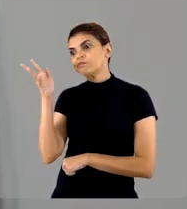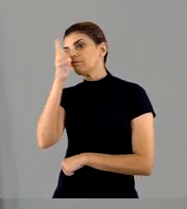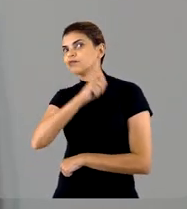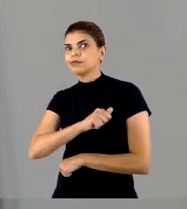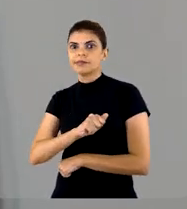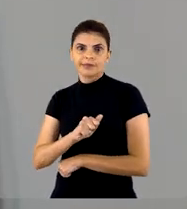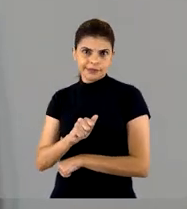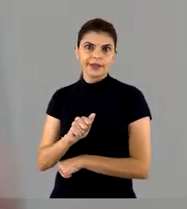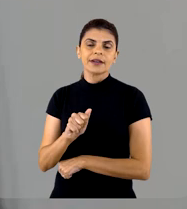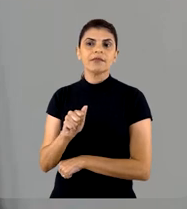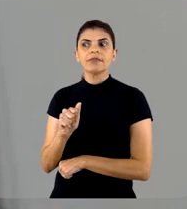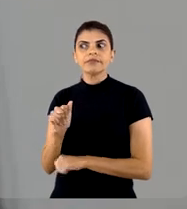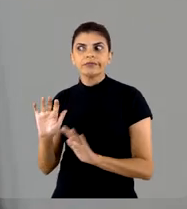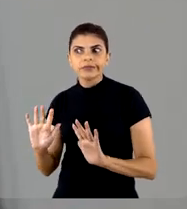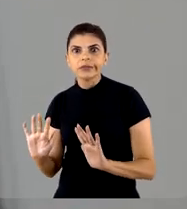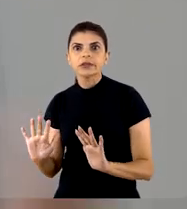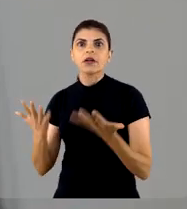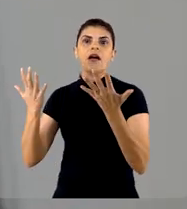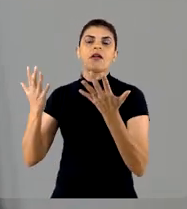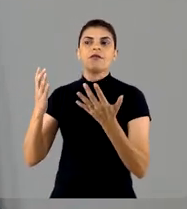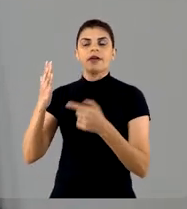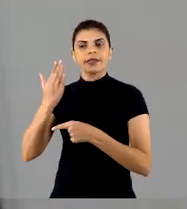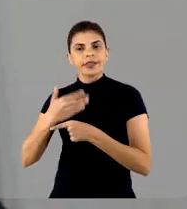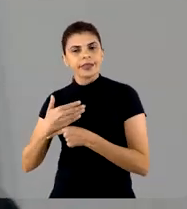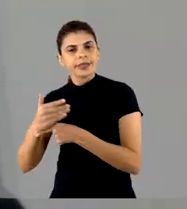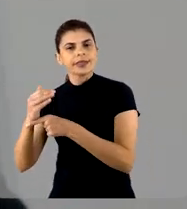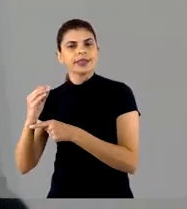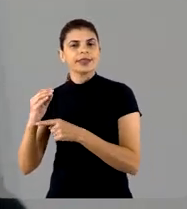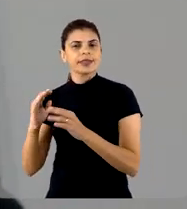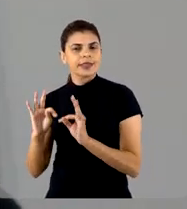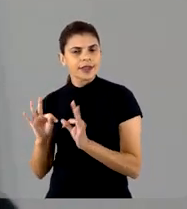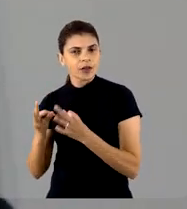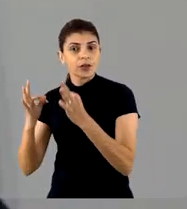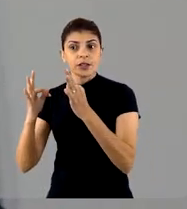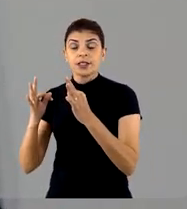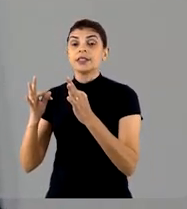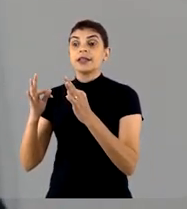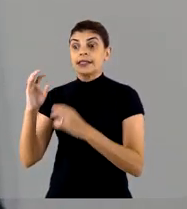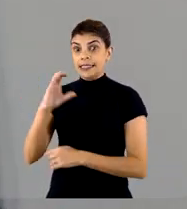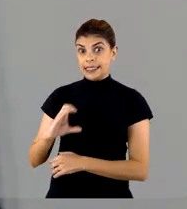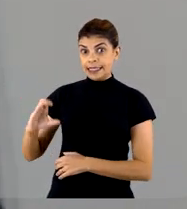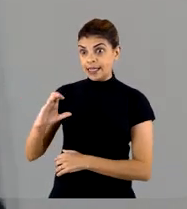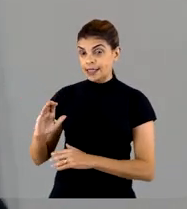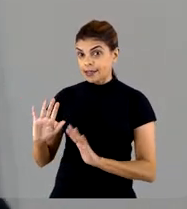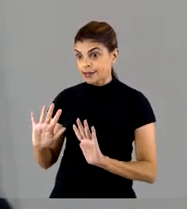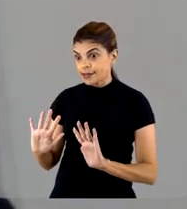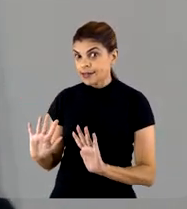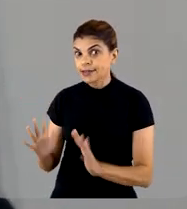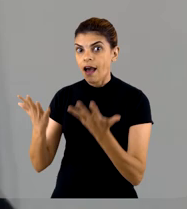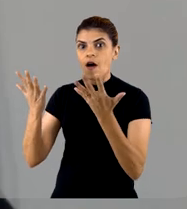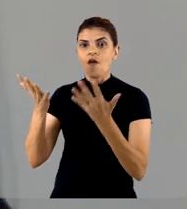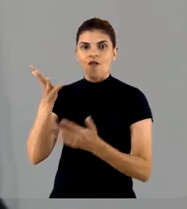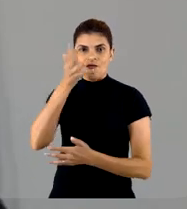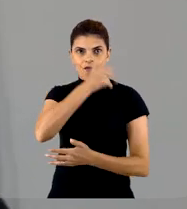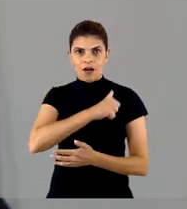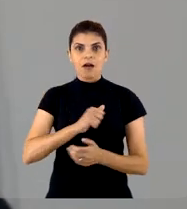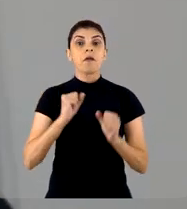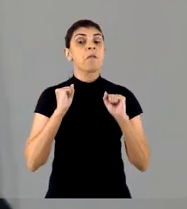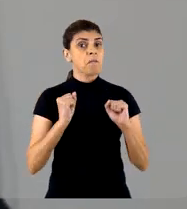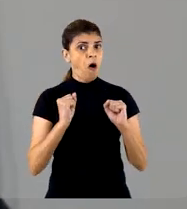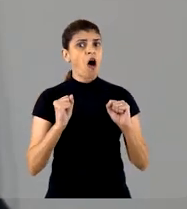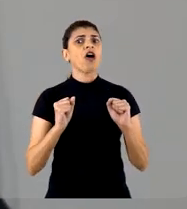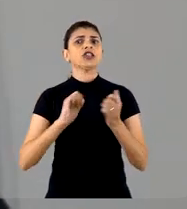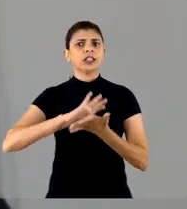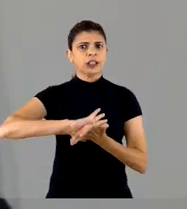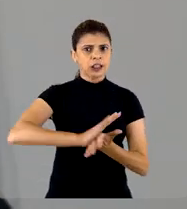a única possibilidade da tecnologia e da ciência era salvar, mostra que a tecnologia ela pode destruir,